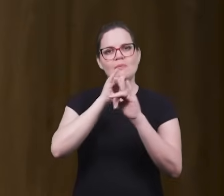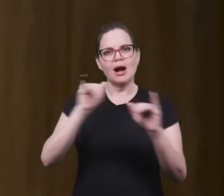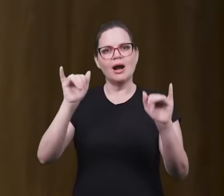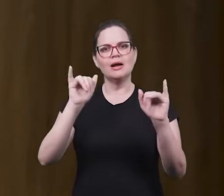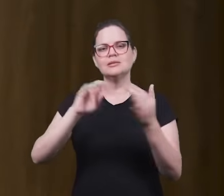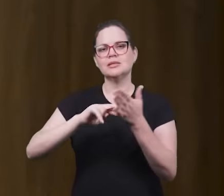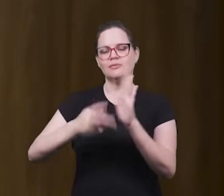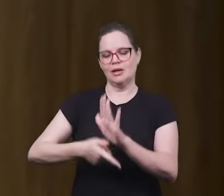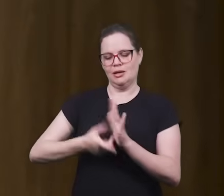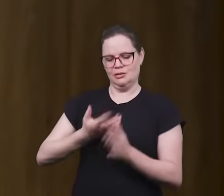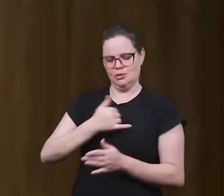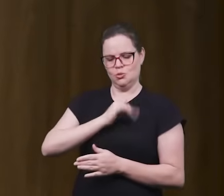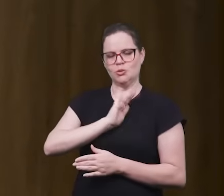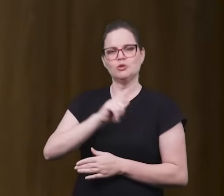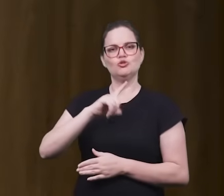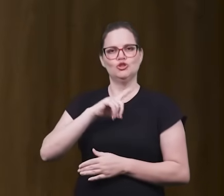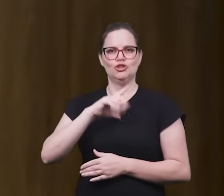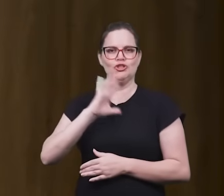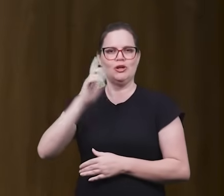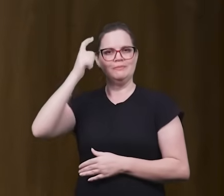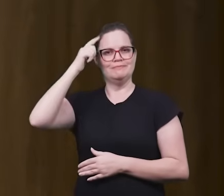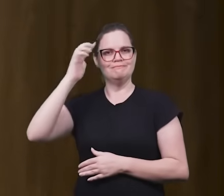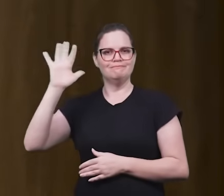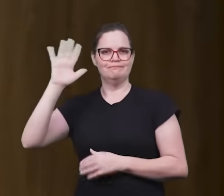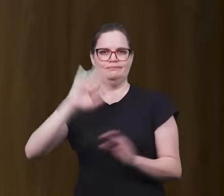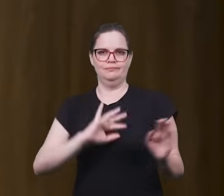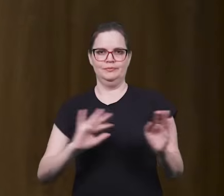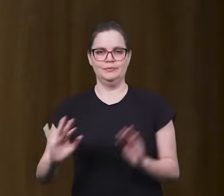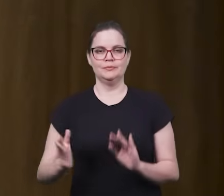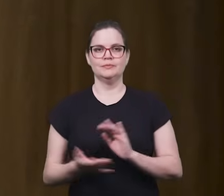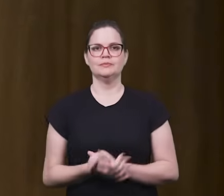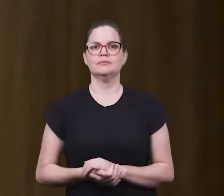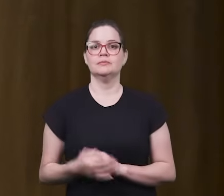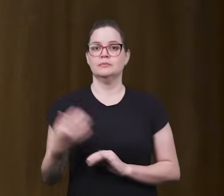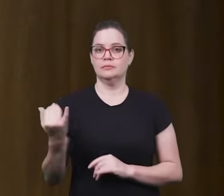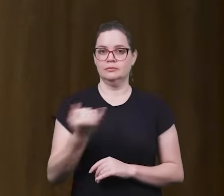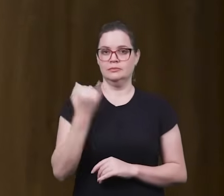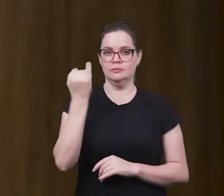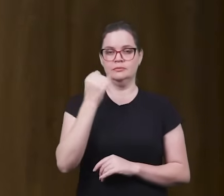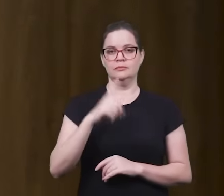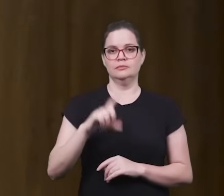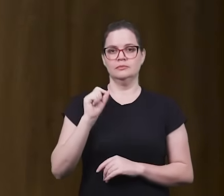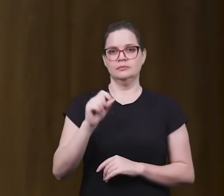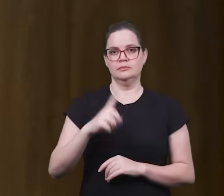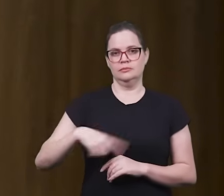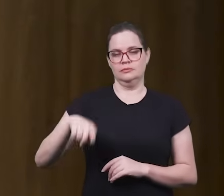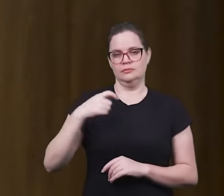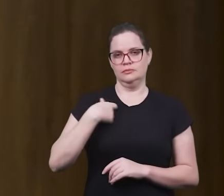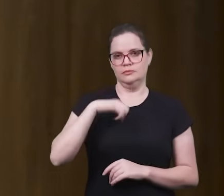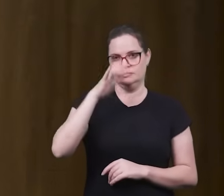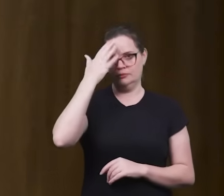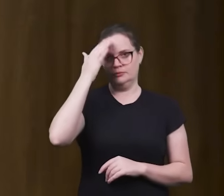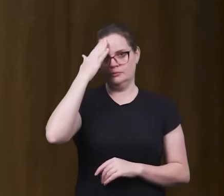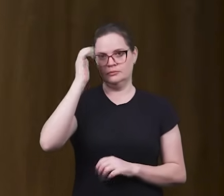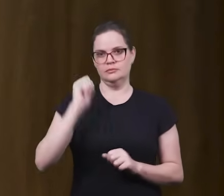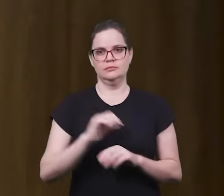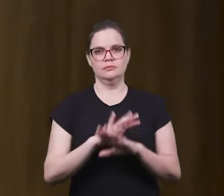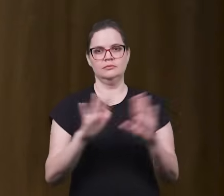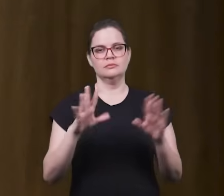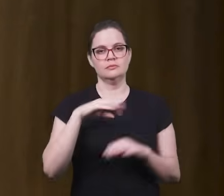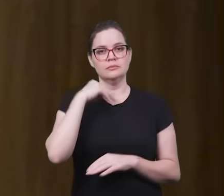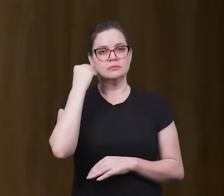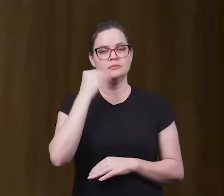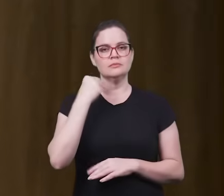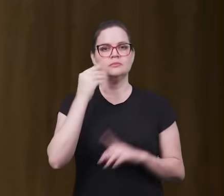né, do que estava no seu coração. E é importante aqui, para todos nós, deixarmos